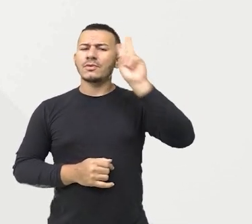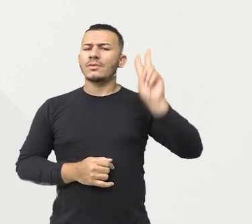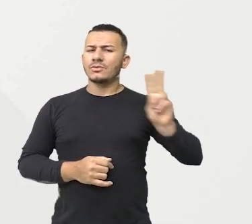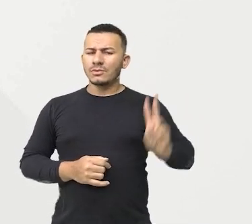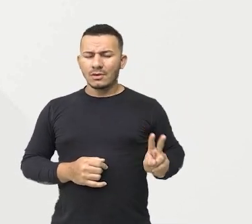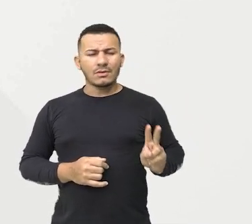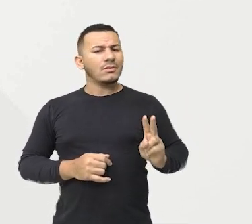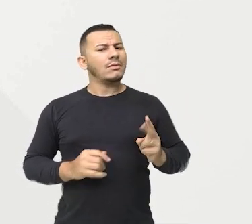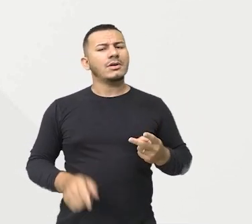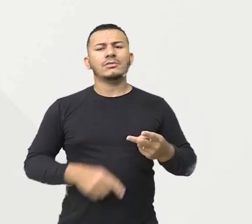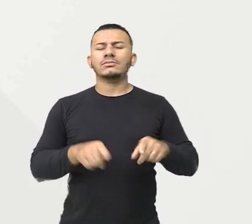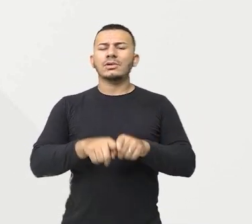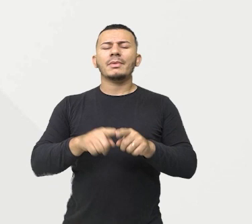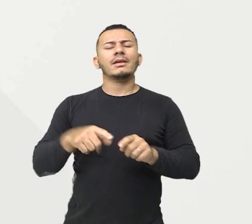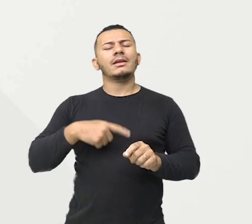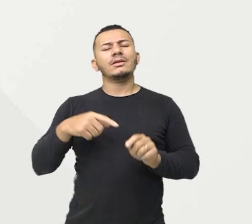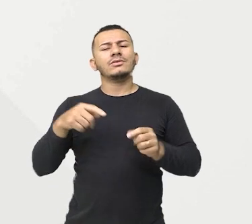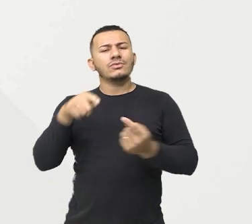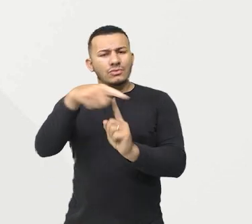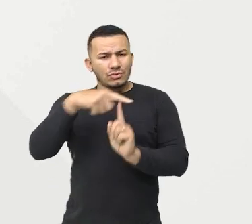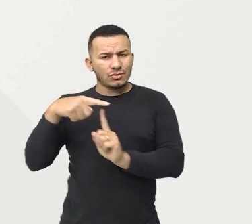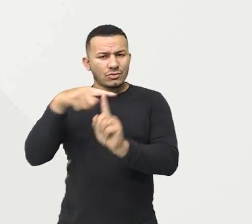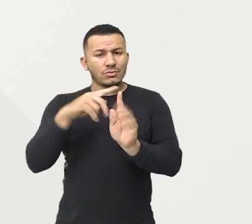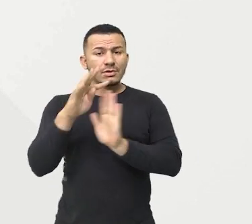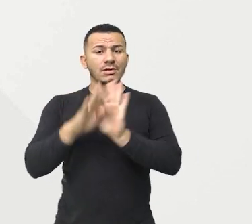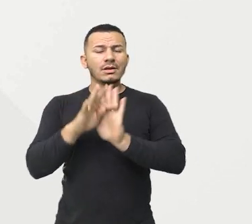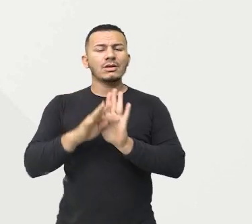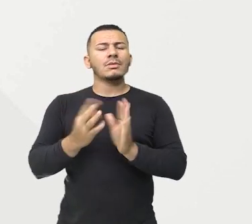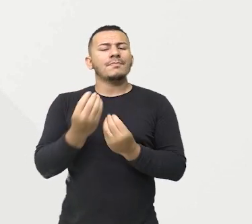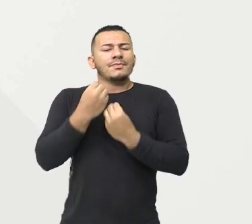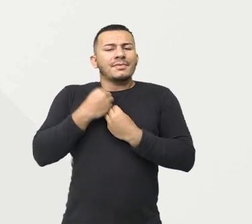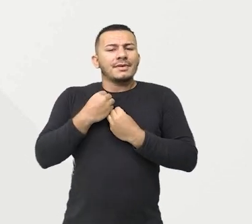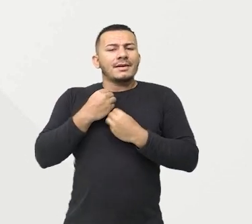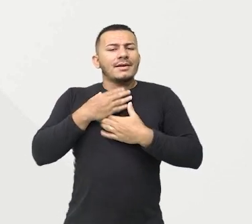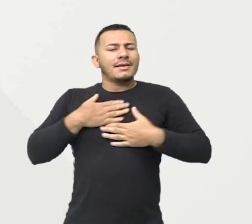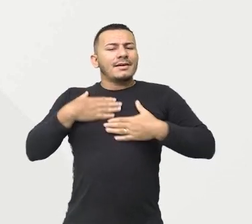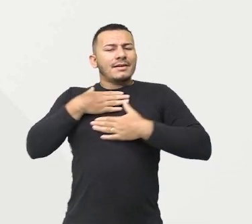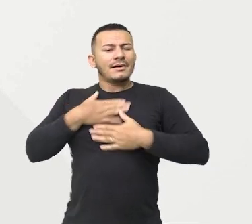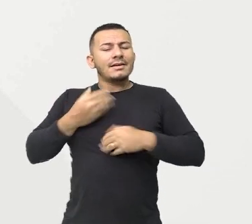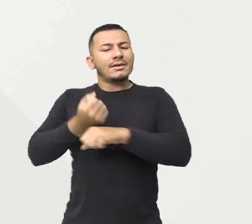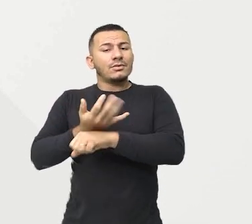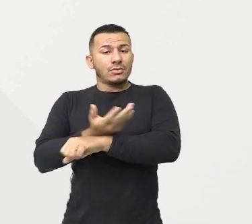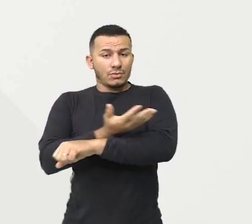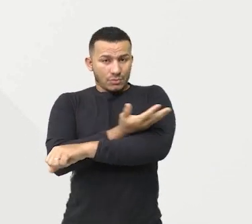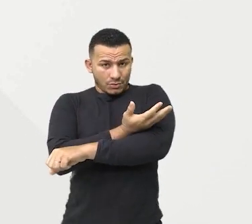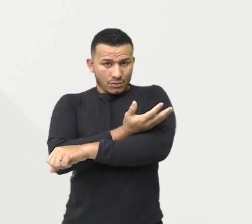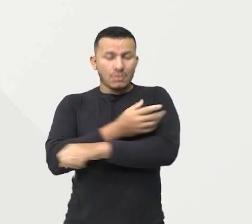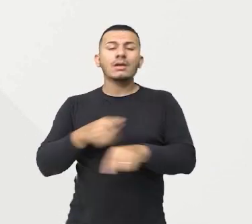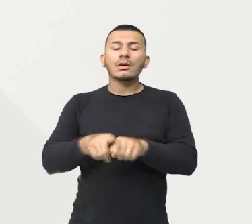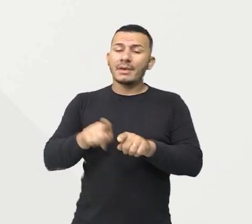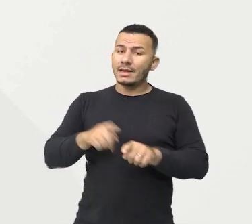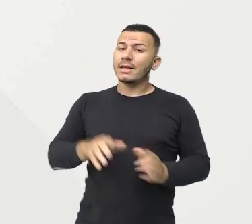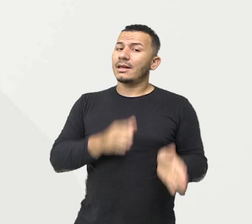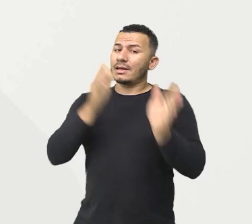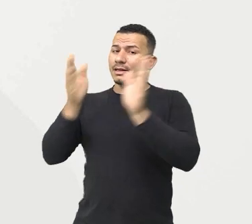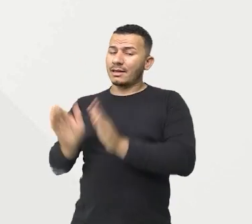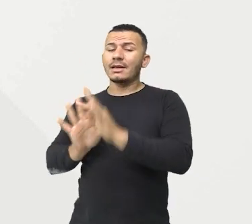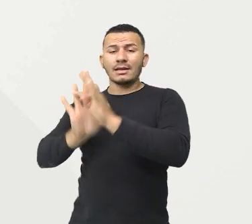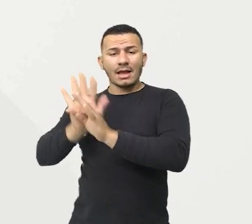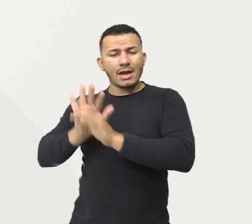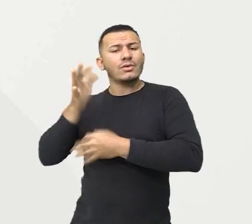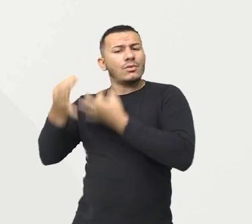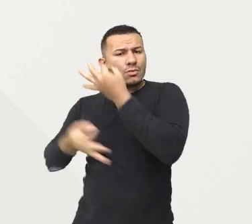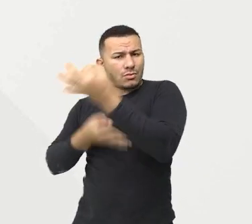para emocionar, existem textos que servem para exposição de conceito e também de opiniões sobre